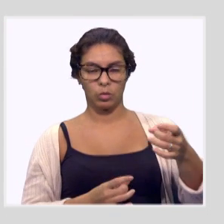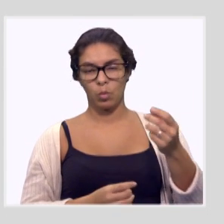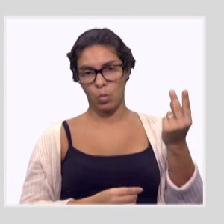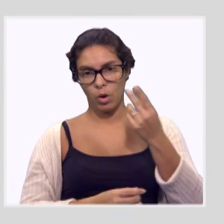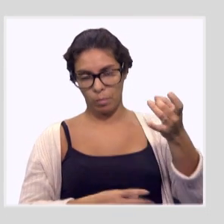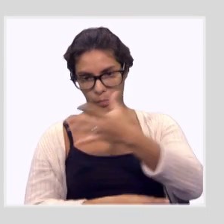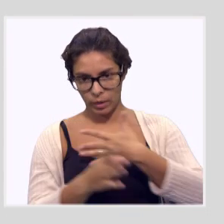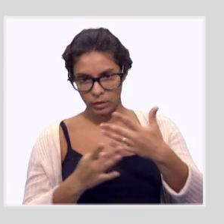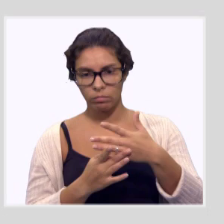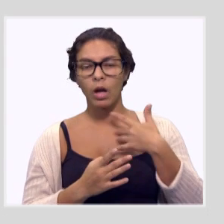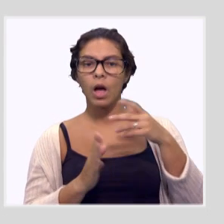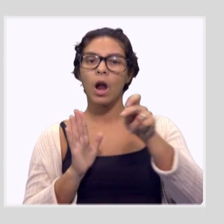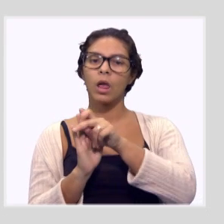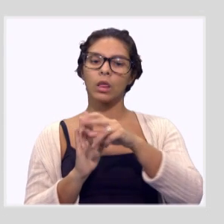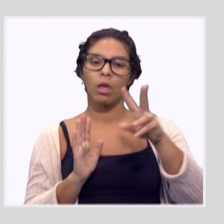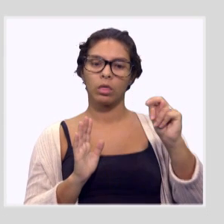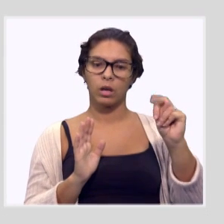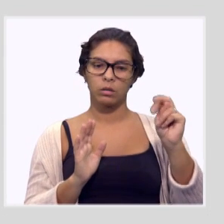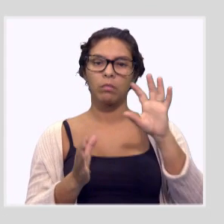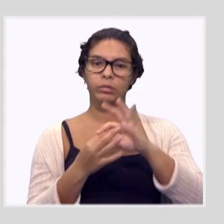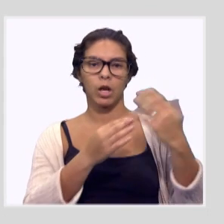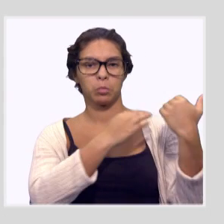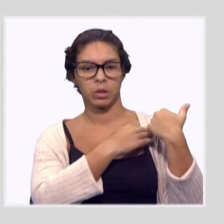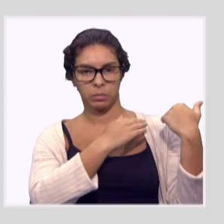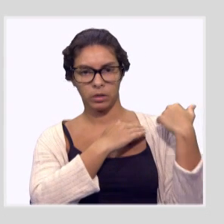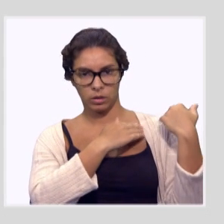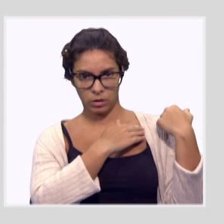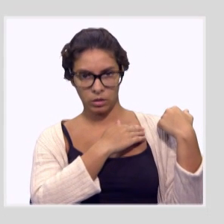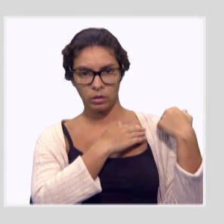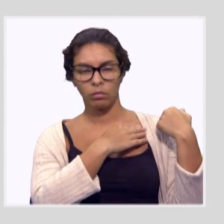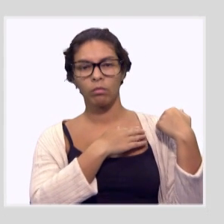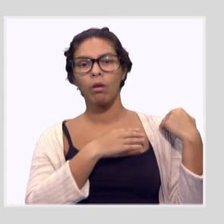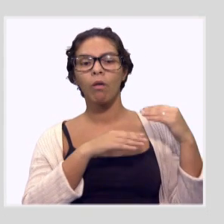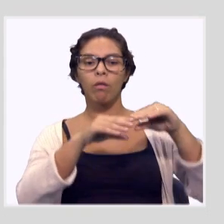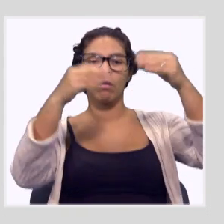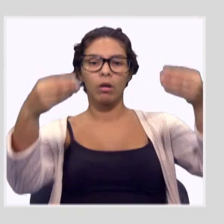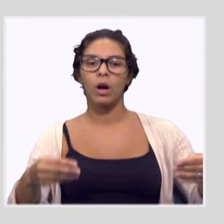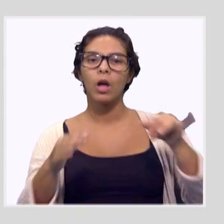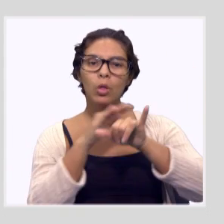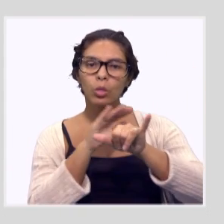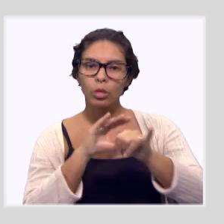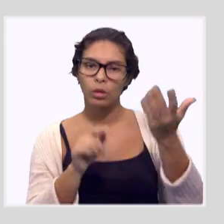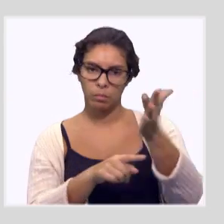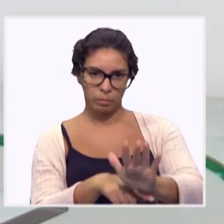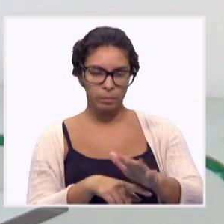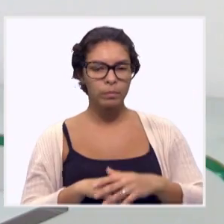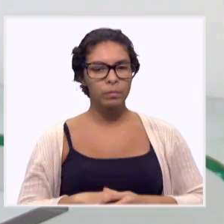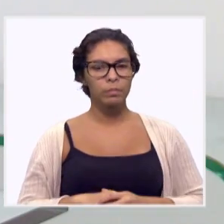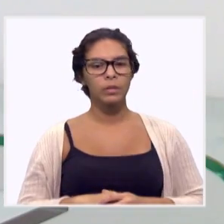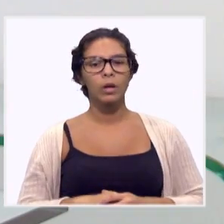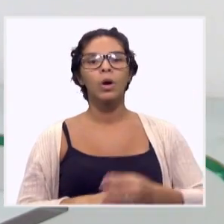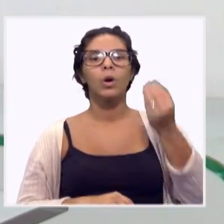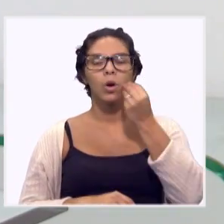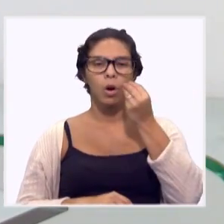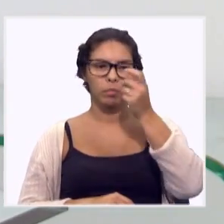Europeia. Em causa está o polémico artigo 13. Incide na responsabilização de plataformas como o YouTube. De alguma